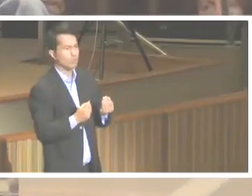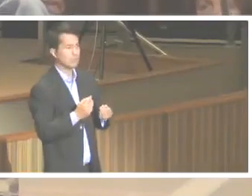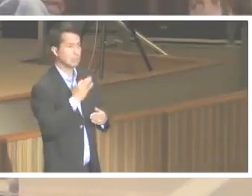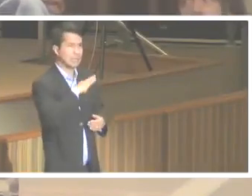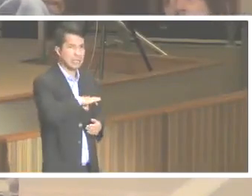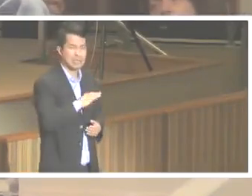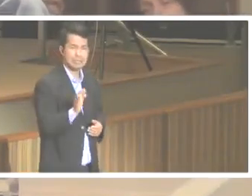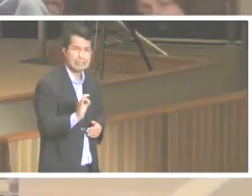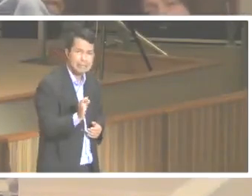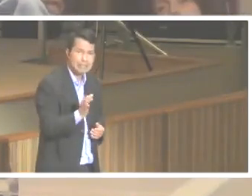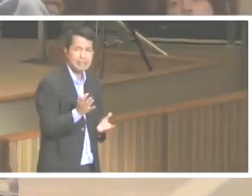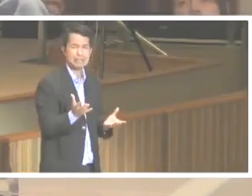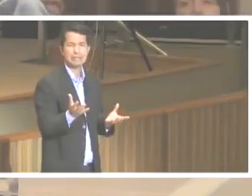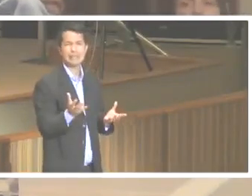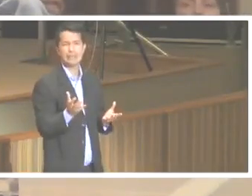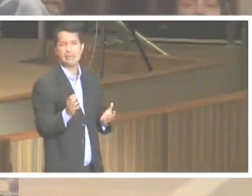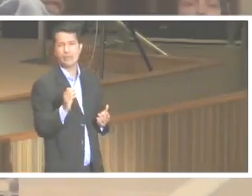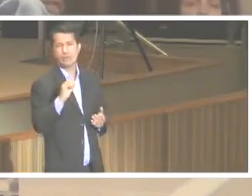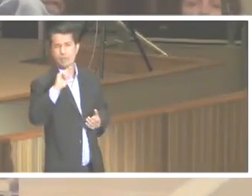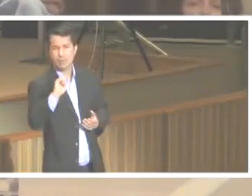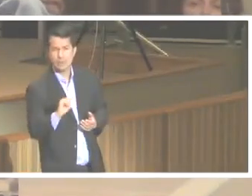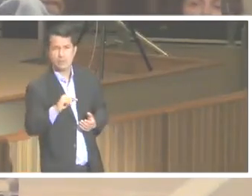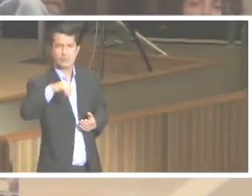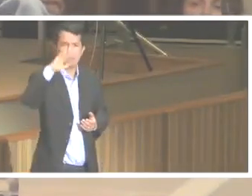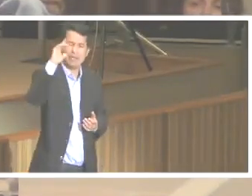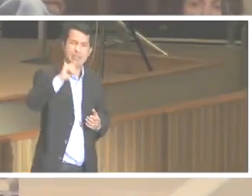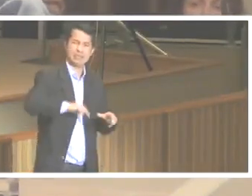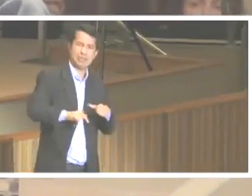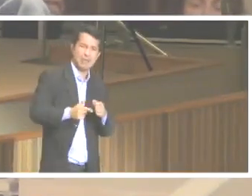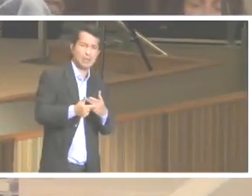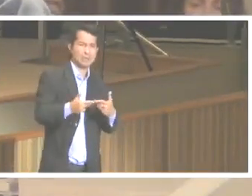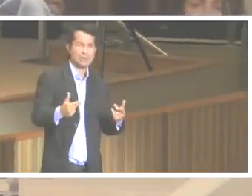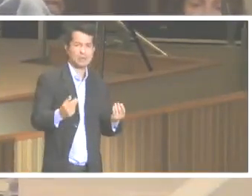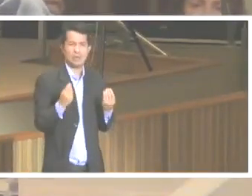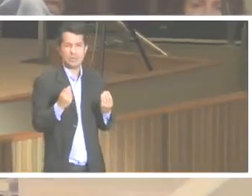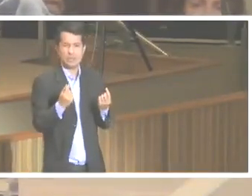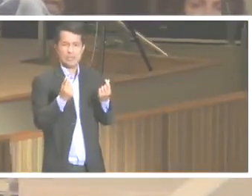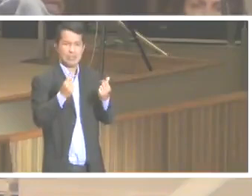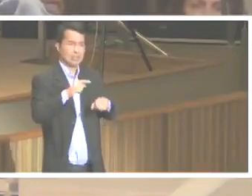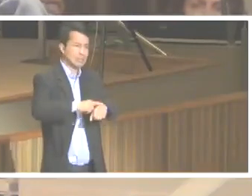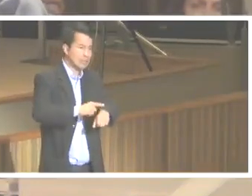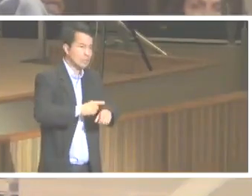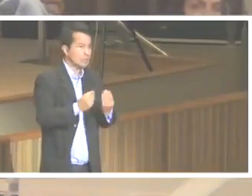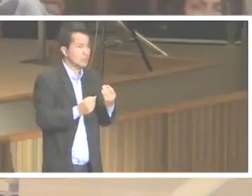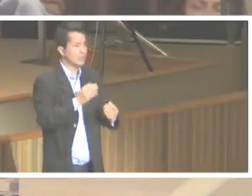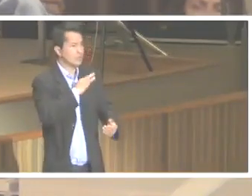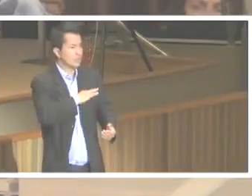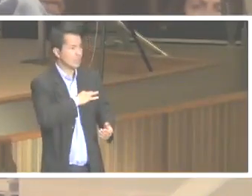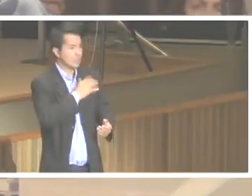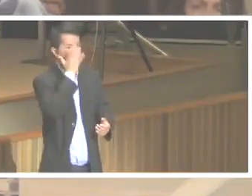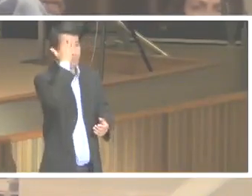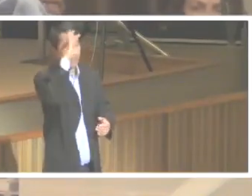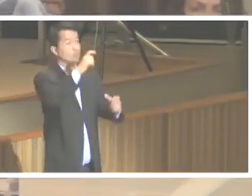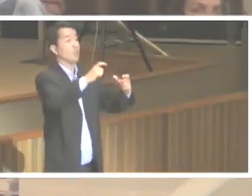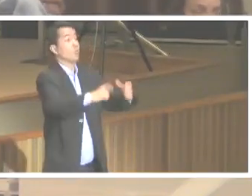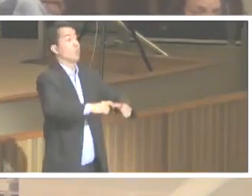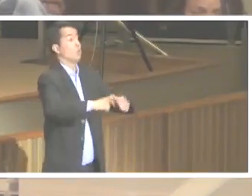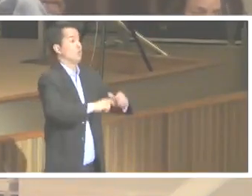se seria por pouco tempo por muito tempo e menos ainda onde ele moraria